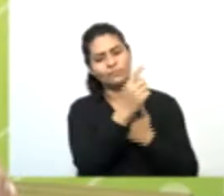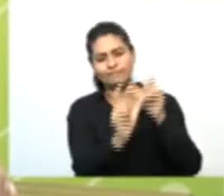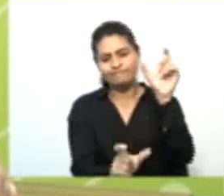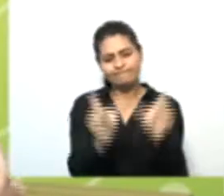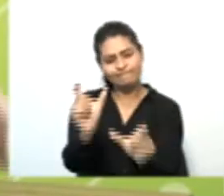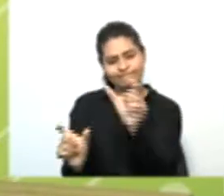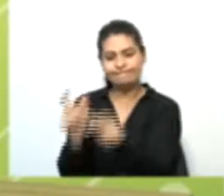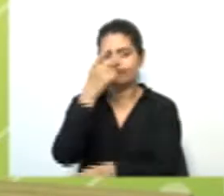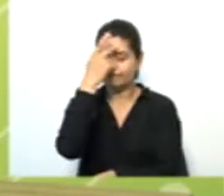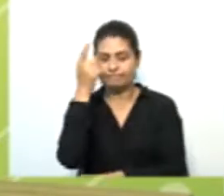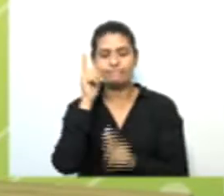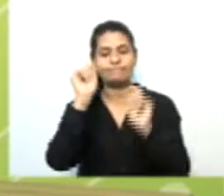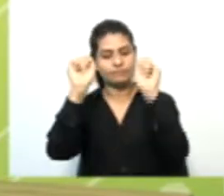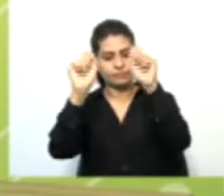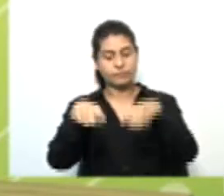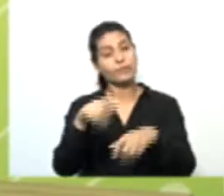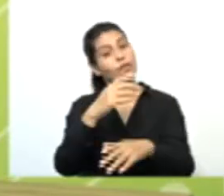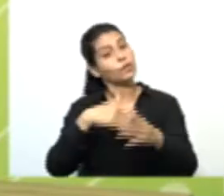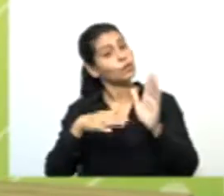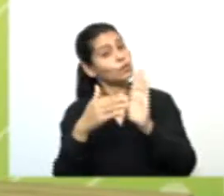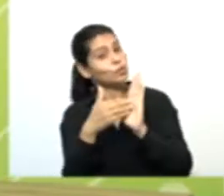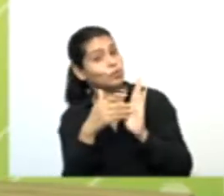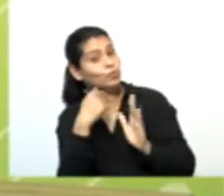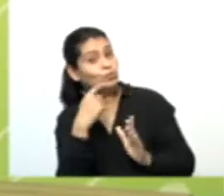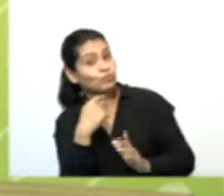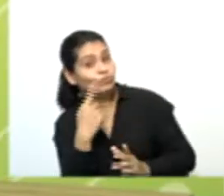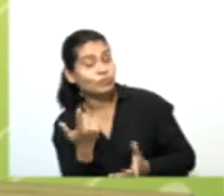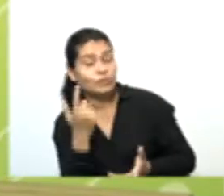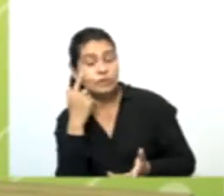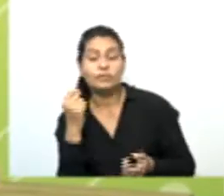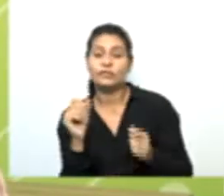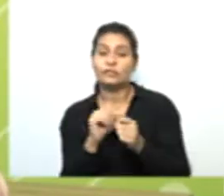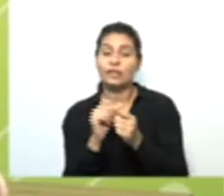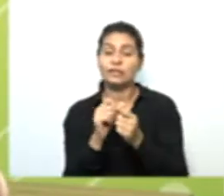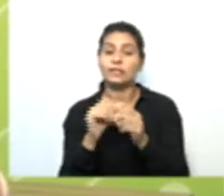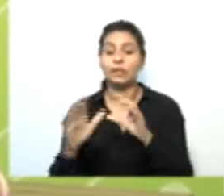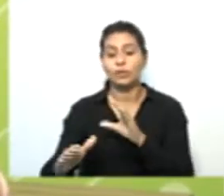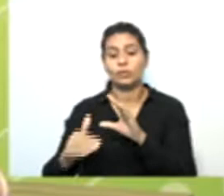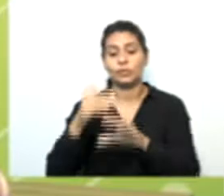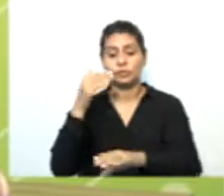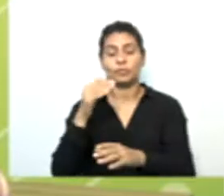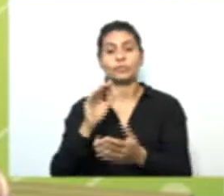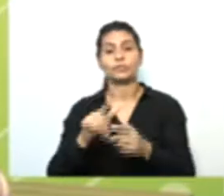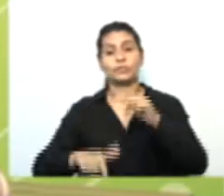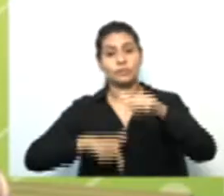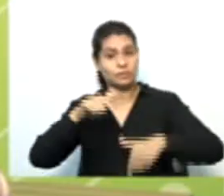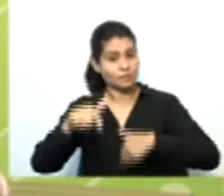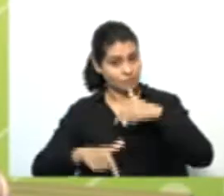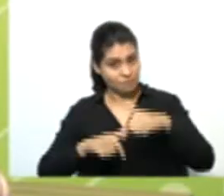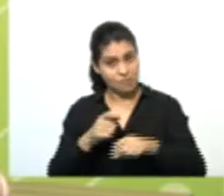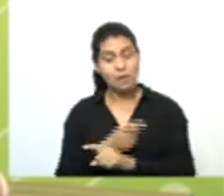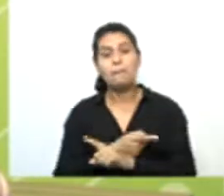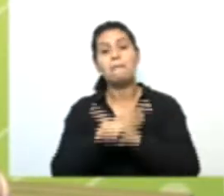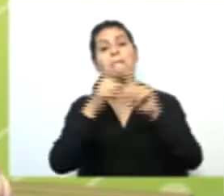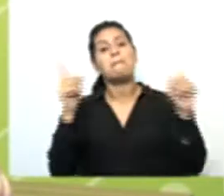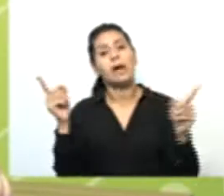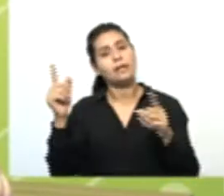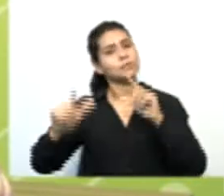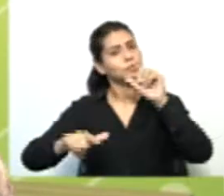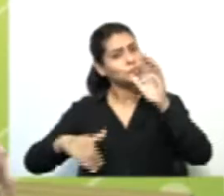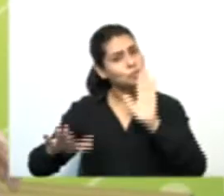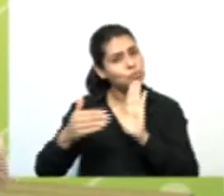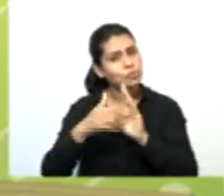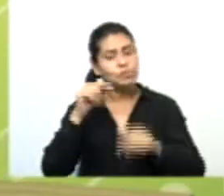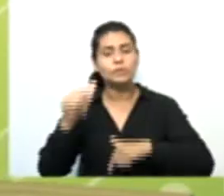um de vocês. Sei que nem todos tiveram condições de estar encaminhando seus trabalhos para nós, mas todos os trabalhos que